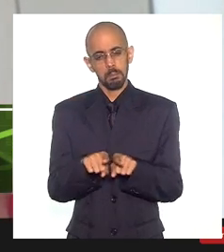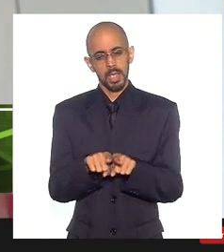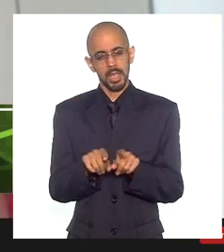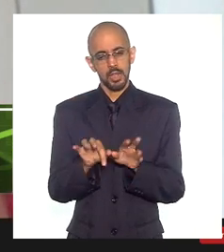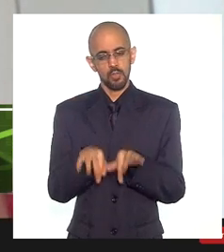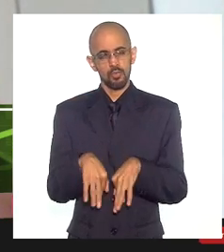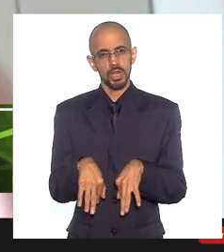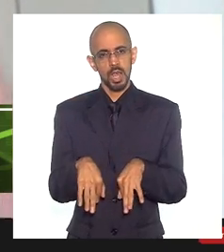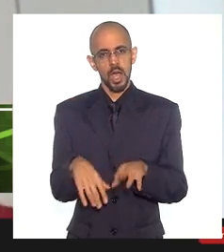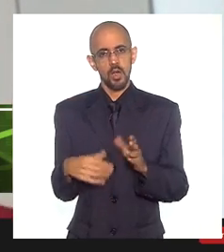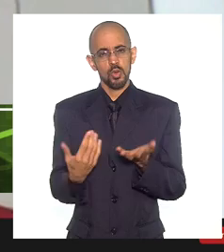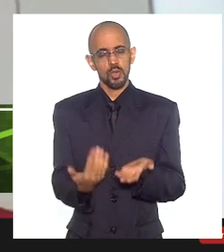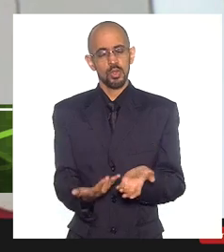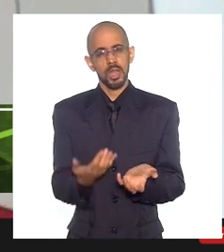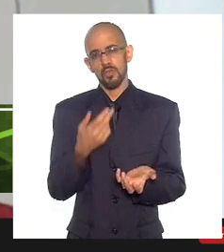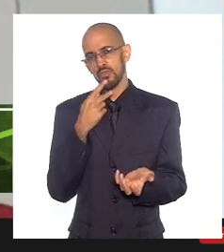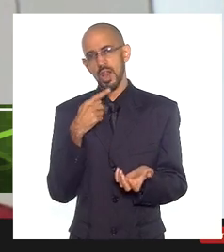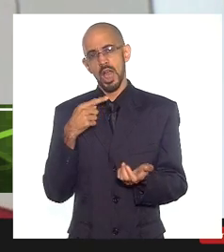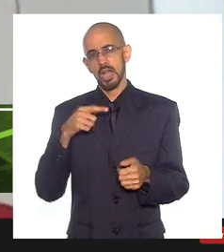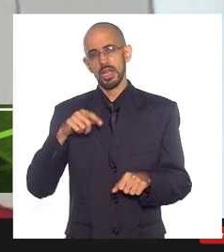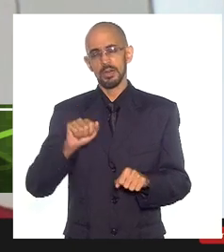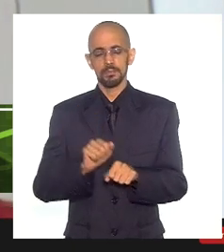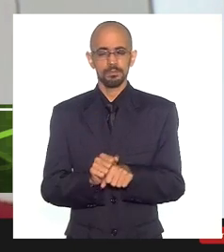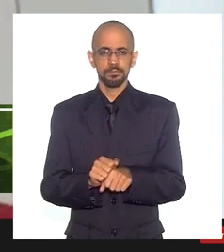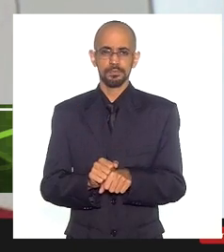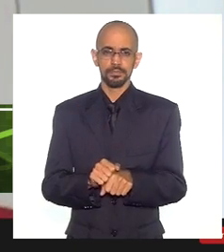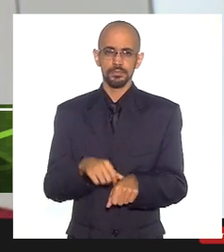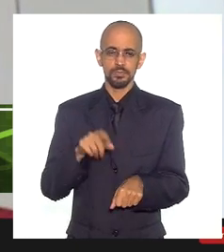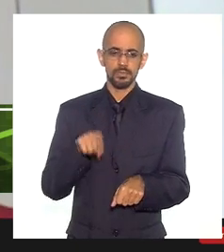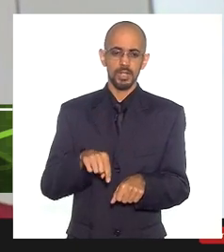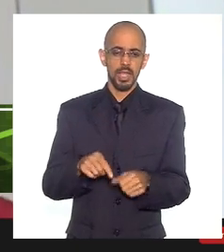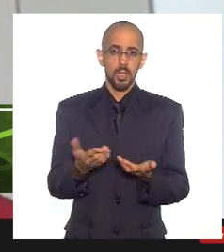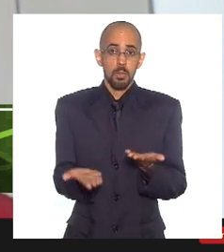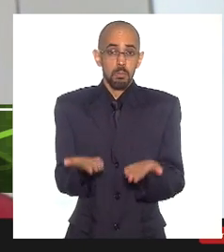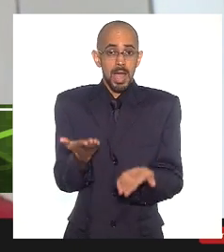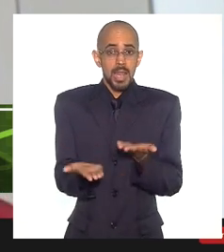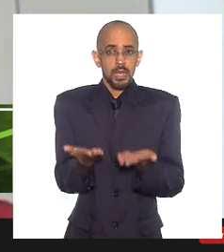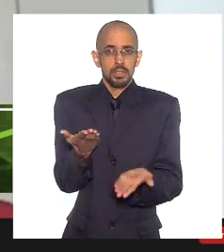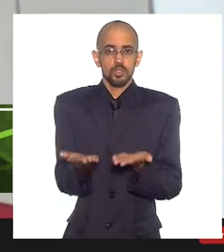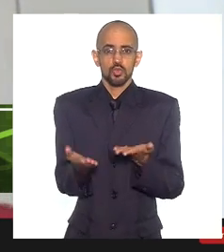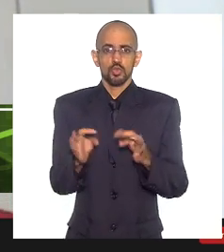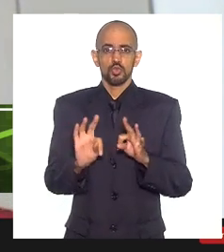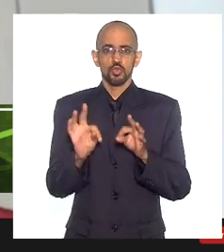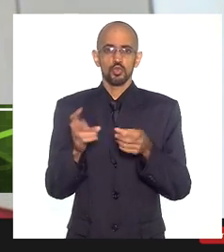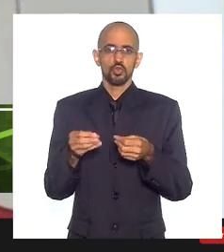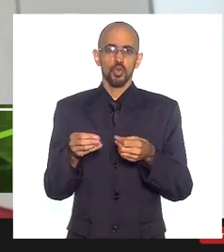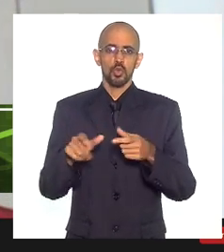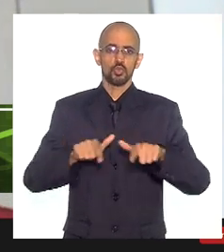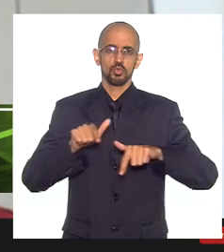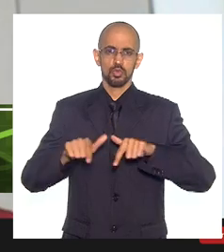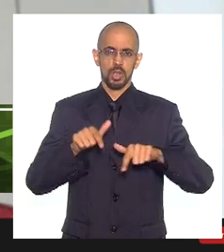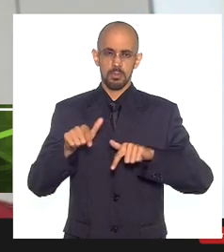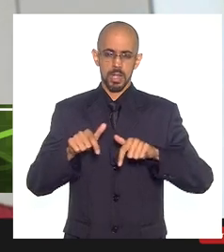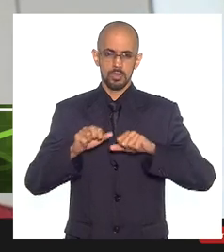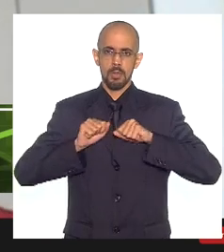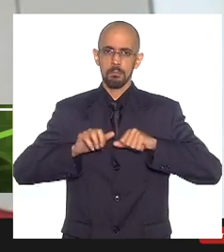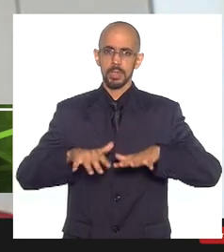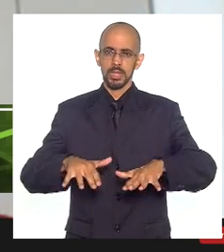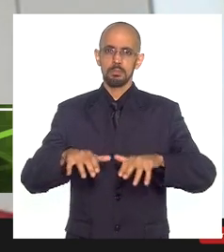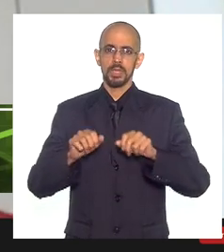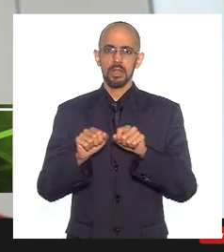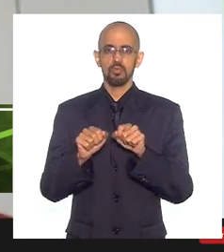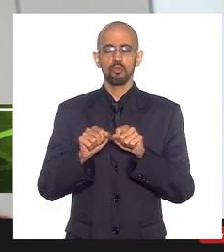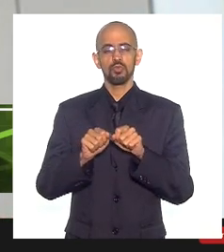também não pode ser considerado como secundário é o balanço das atividades. A pandemia nos colocou o desafio de